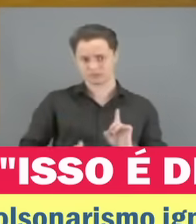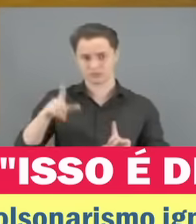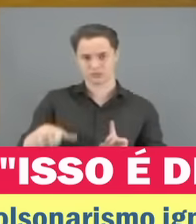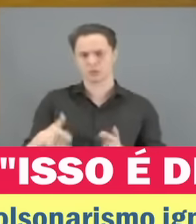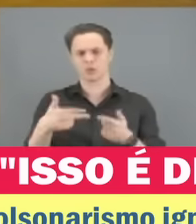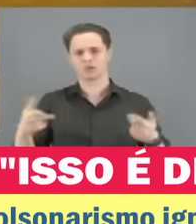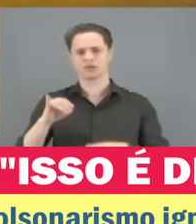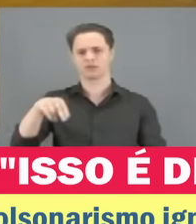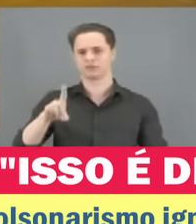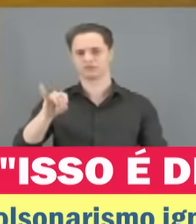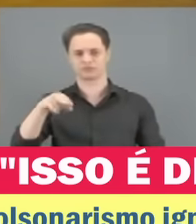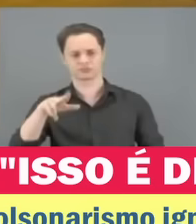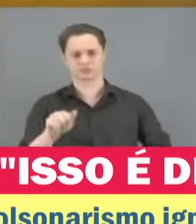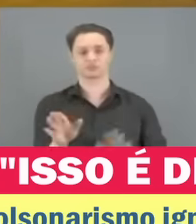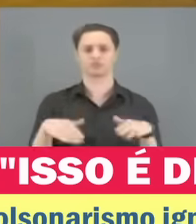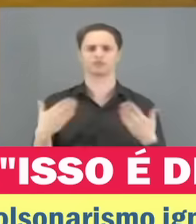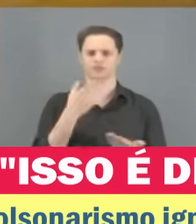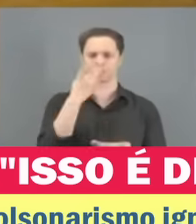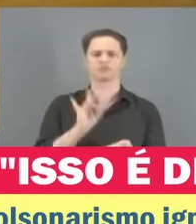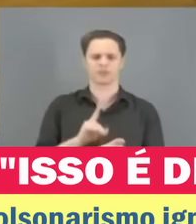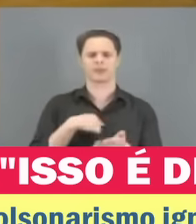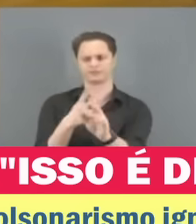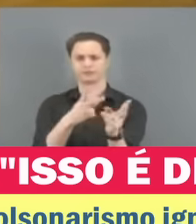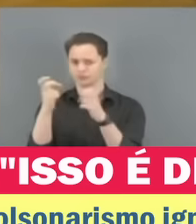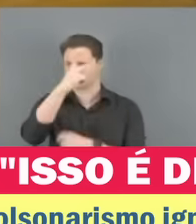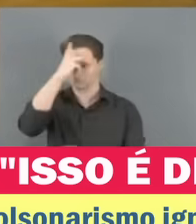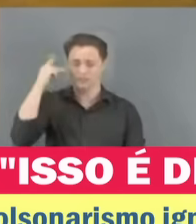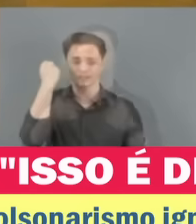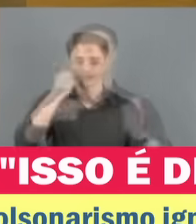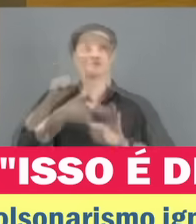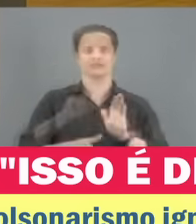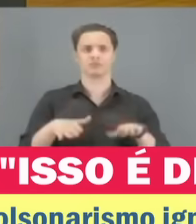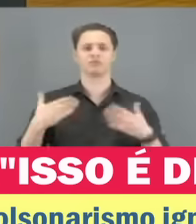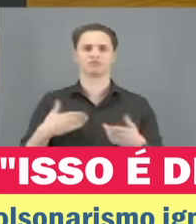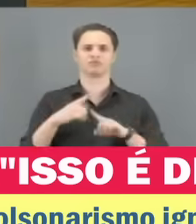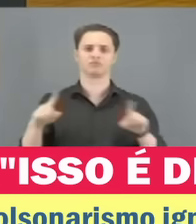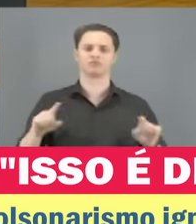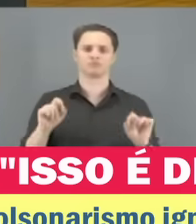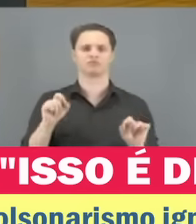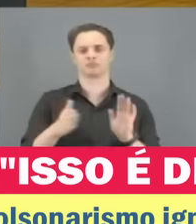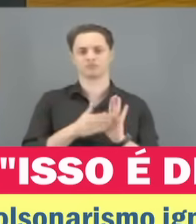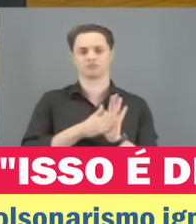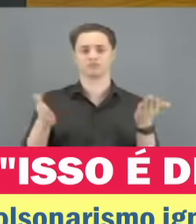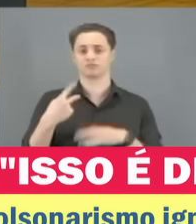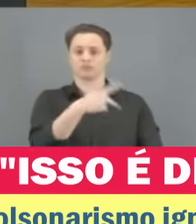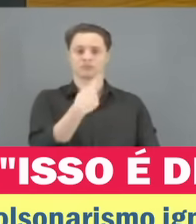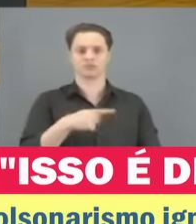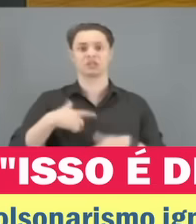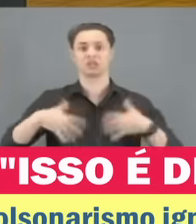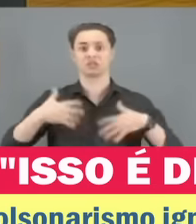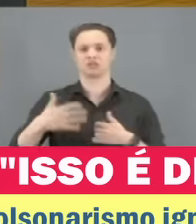manobra indigna, sinceramente. Eu estou pasma de ver senadores da República fazendo isso nesse momento. Essa iniciativa deles,